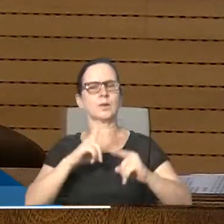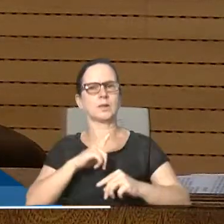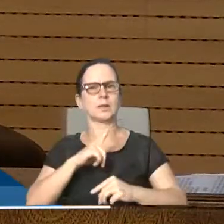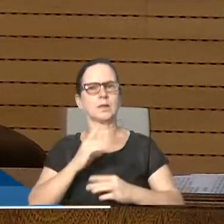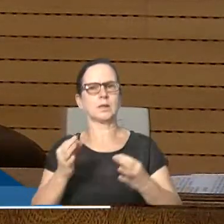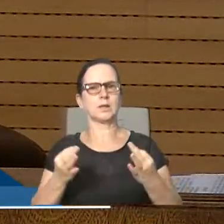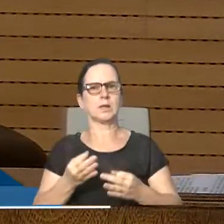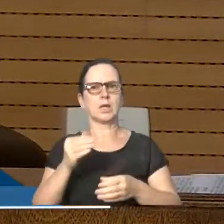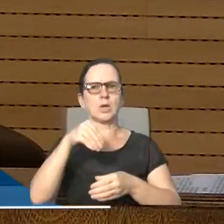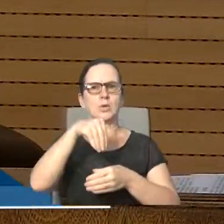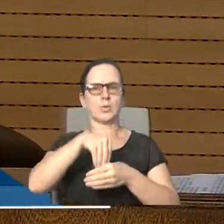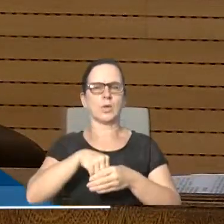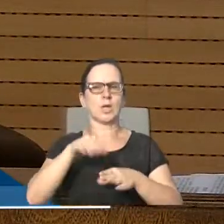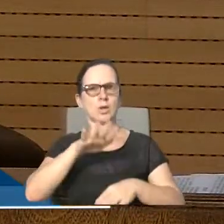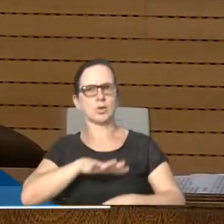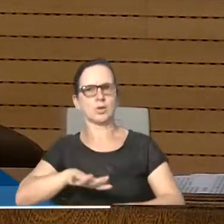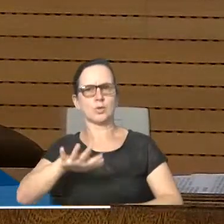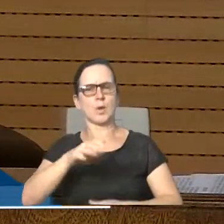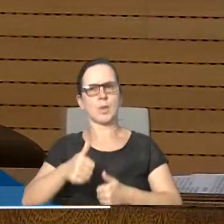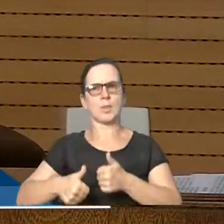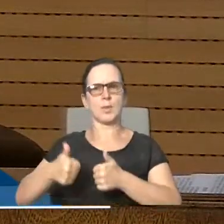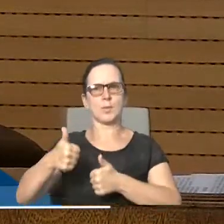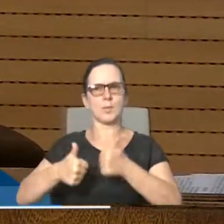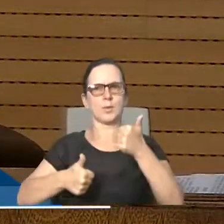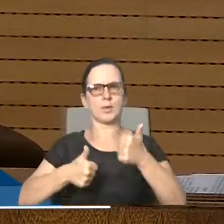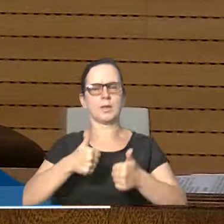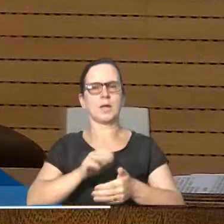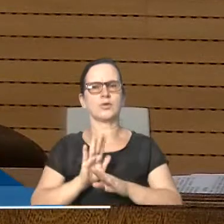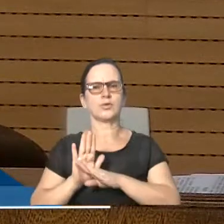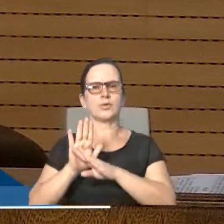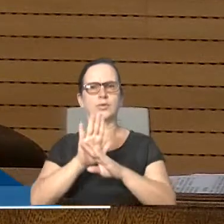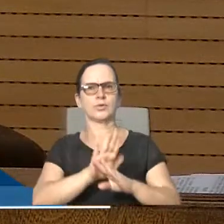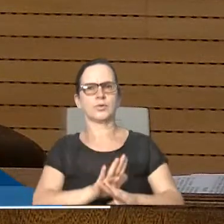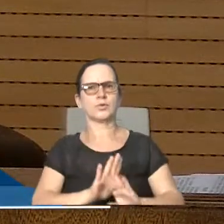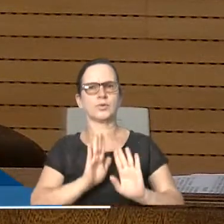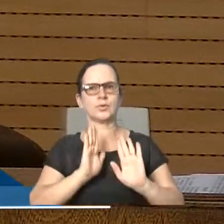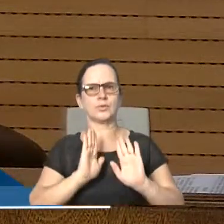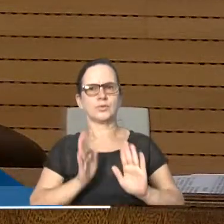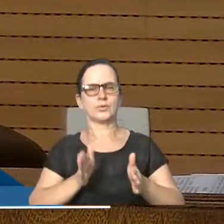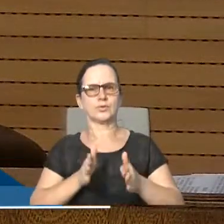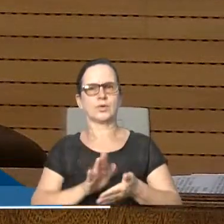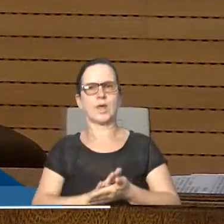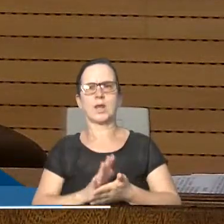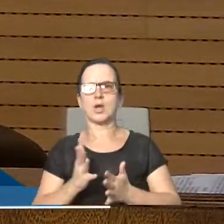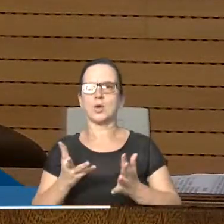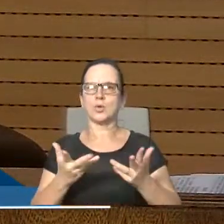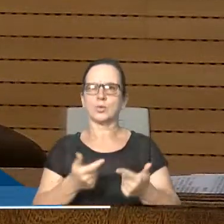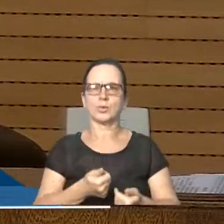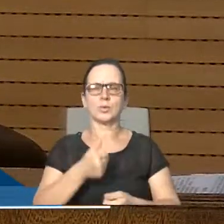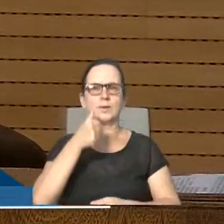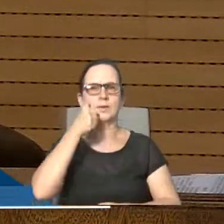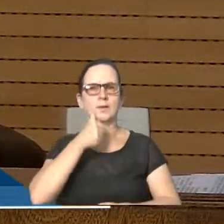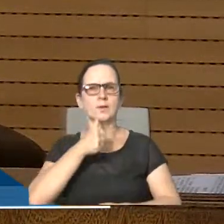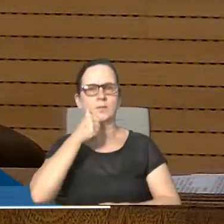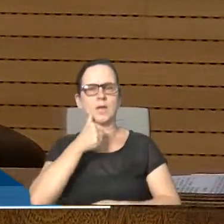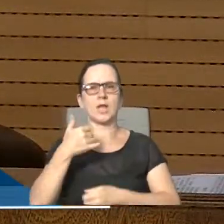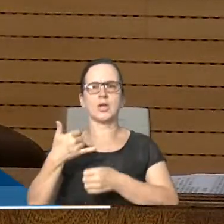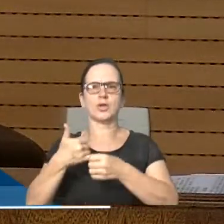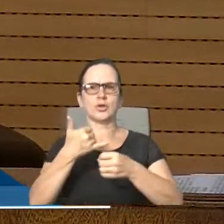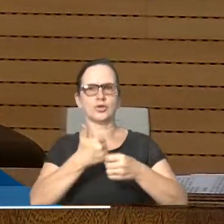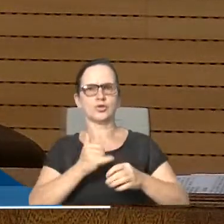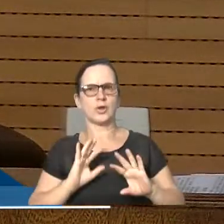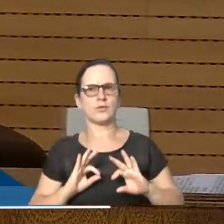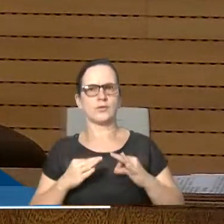ser incluído como população prioritária de atendimento, como já são todas as mulheres, chefe de